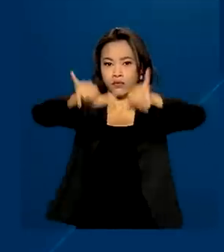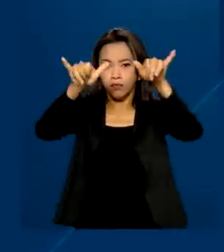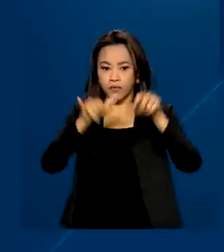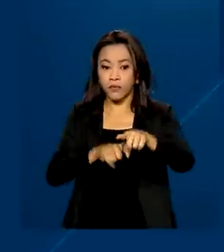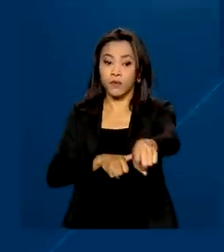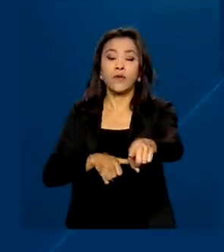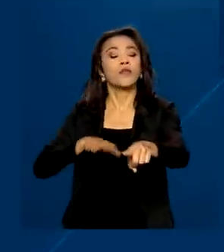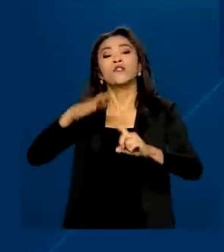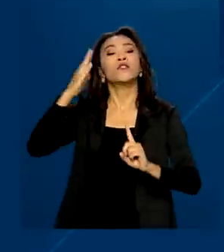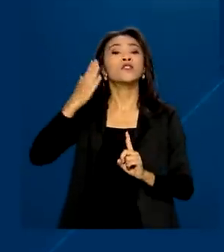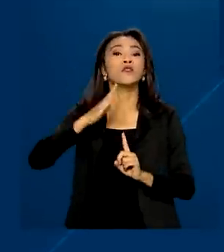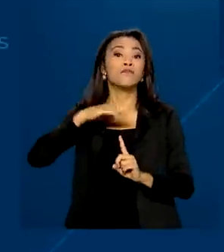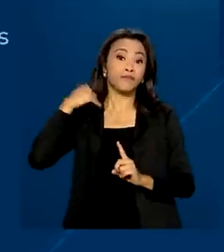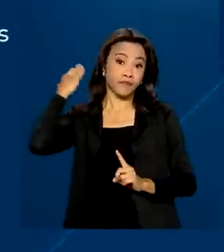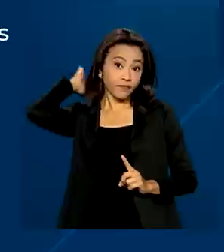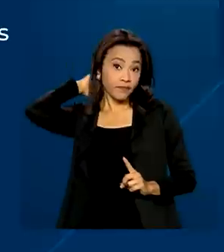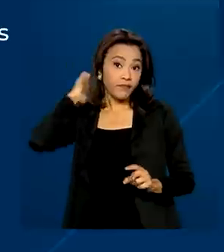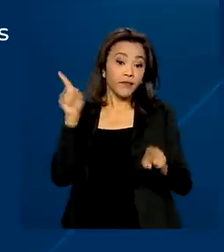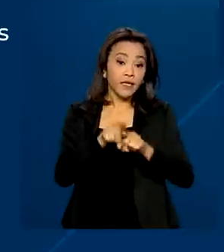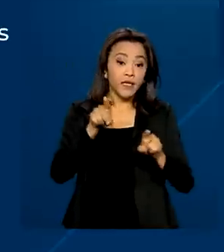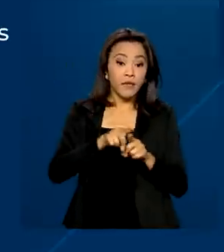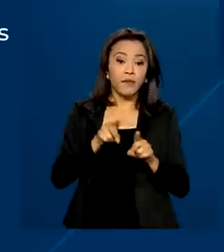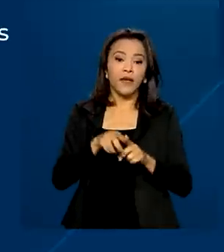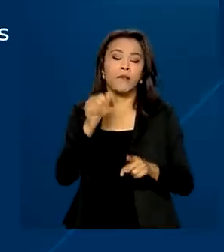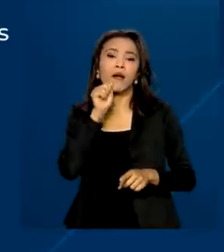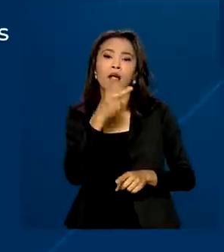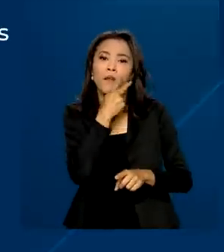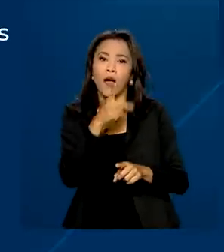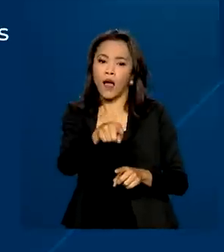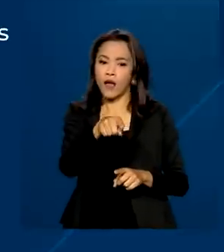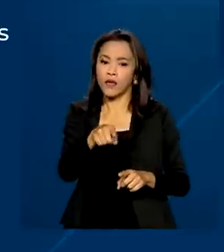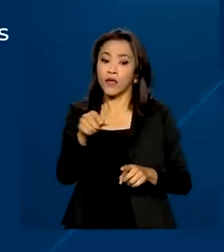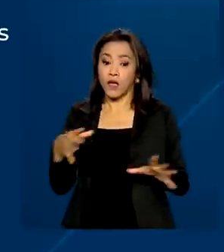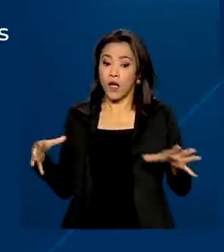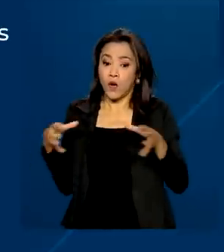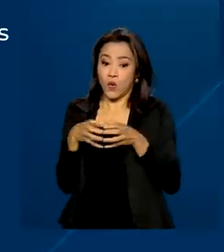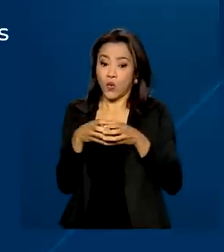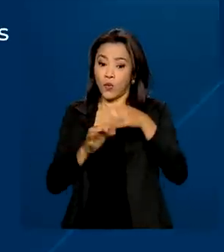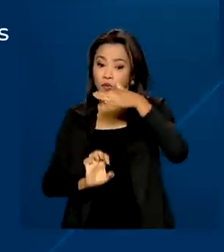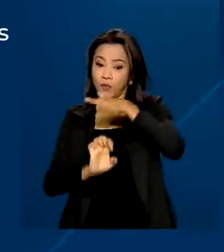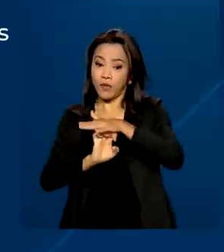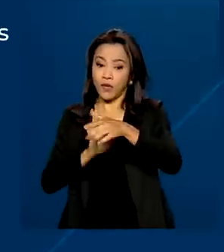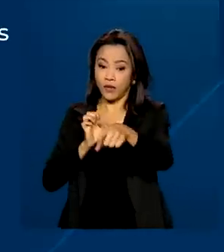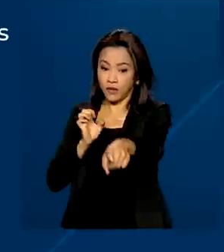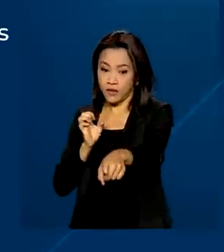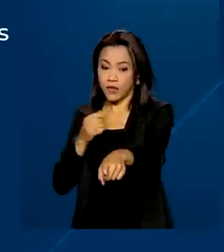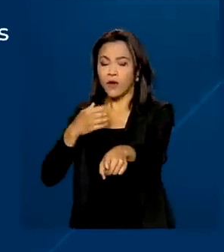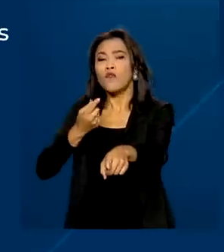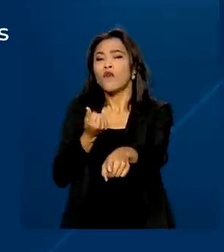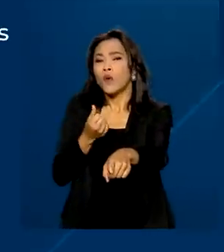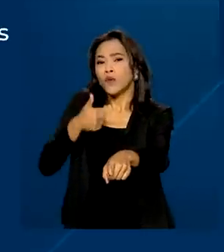e Macapá, foi adquirido pelo consórcio Novo Norte Aeroportos, pelo valor de